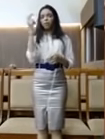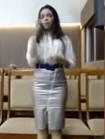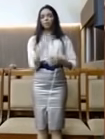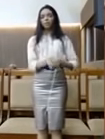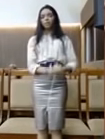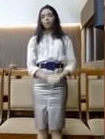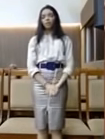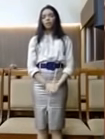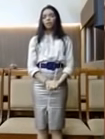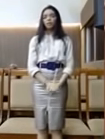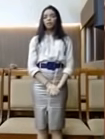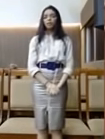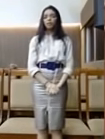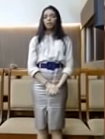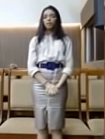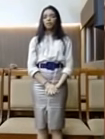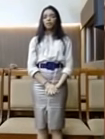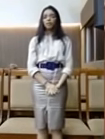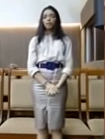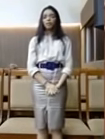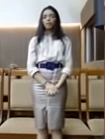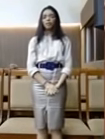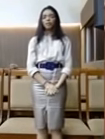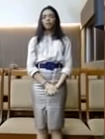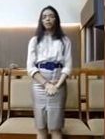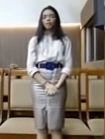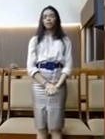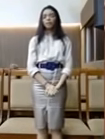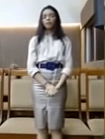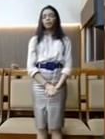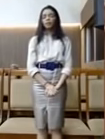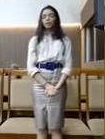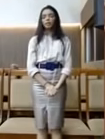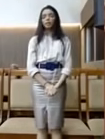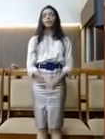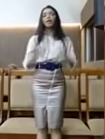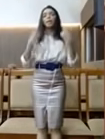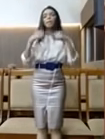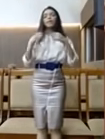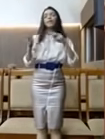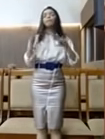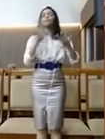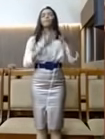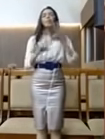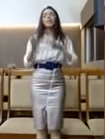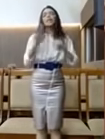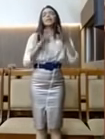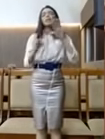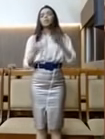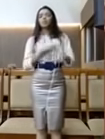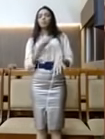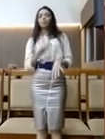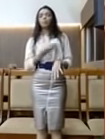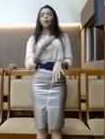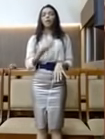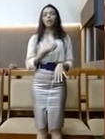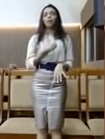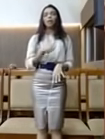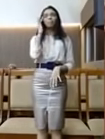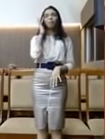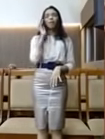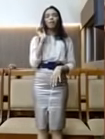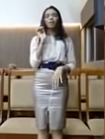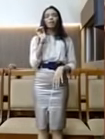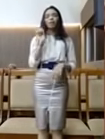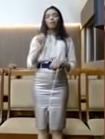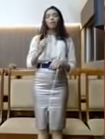ti mesmo e da doutrina Primeiro vai de ti cuida da tua vida cuida da tua vida não pensa em ser famoso não pensa em